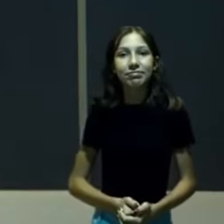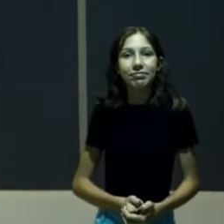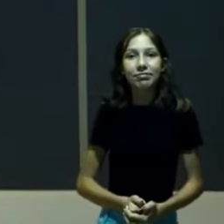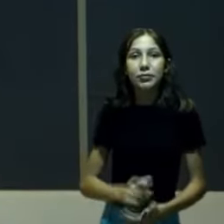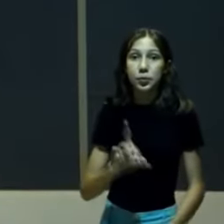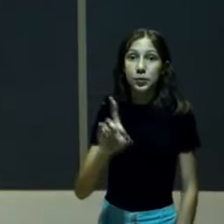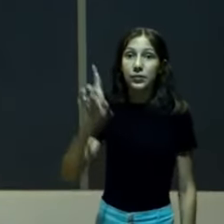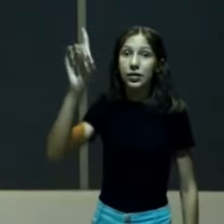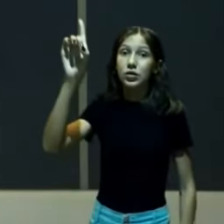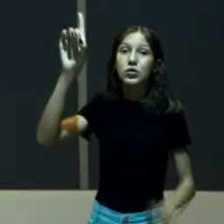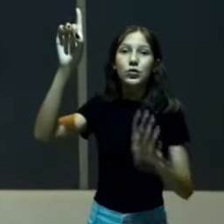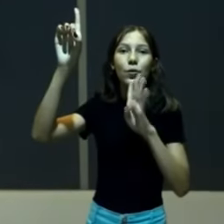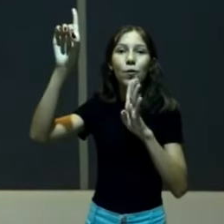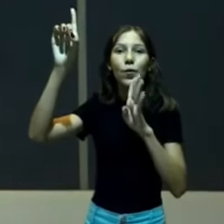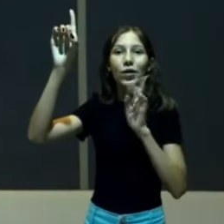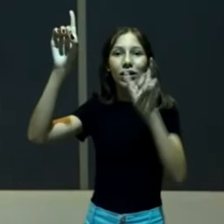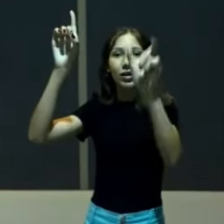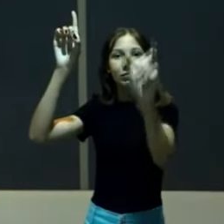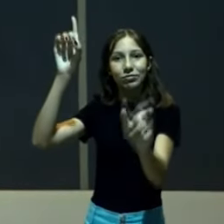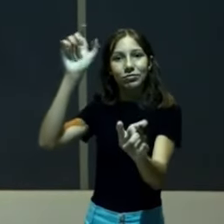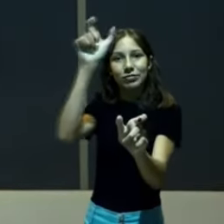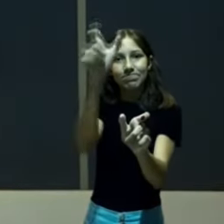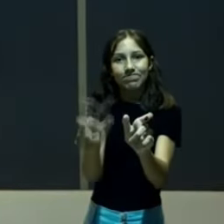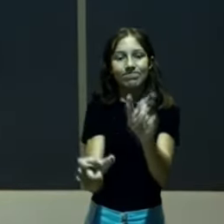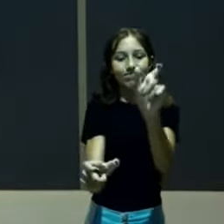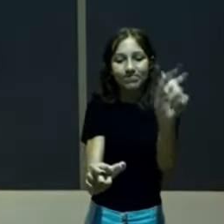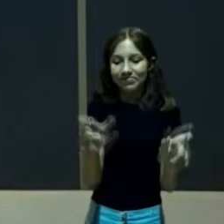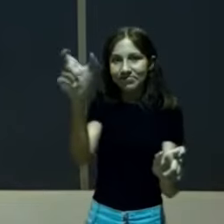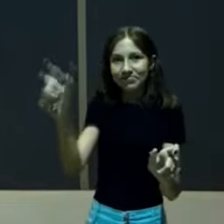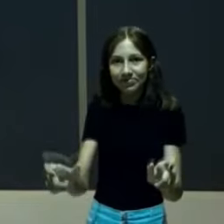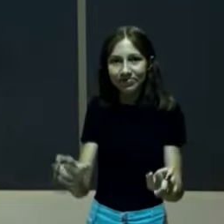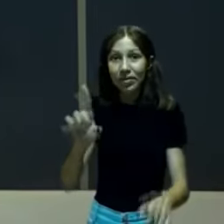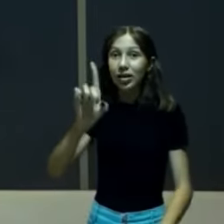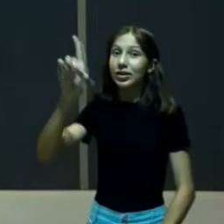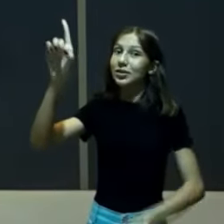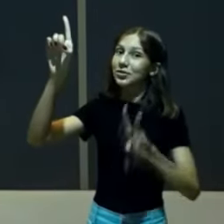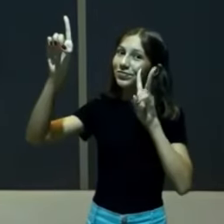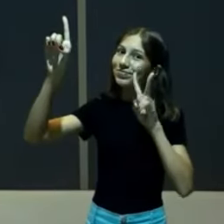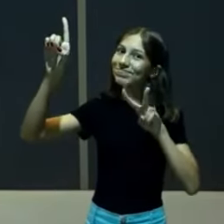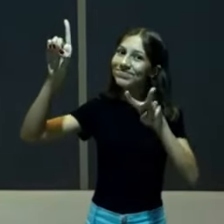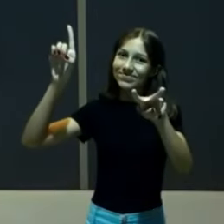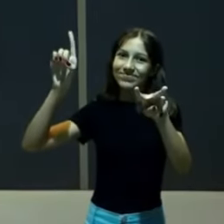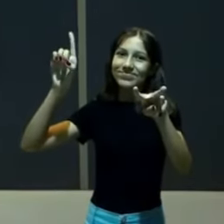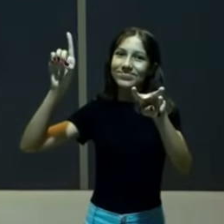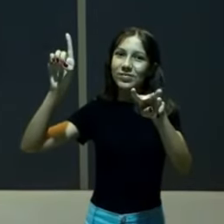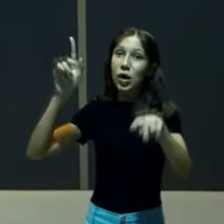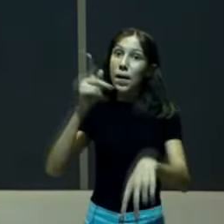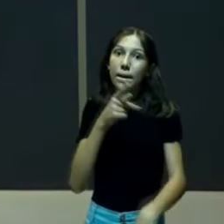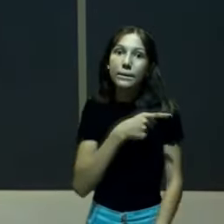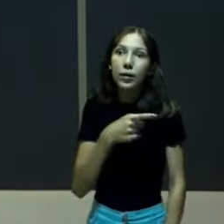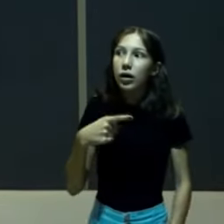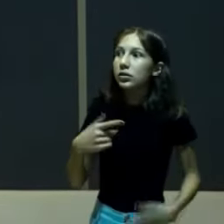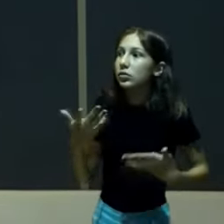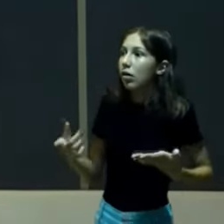Deus é um Deus que conhece a sua entrega. Ele vê a sua entrega. Pastor, eu fiz para ninguém